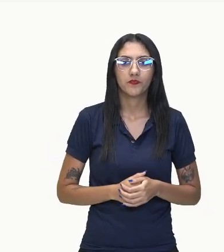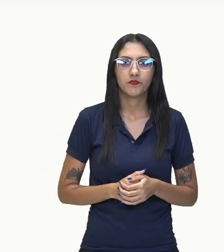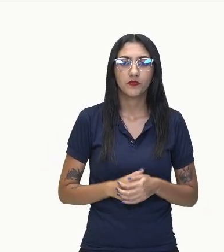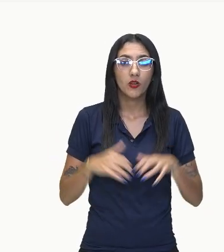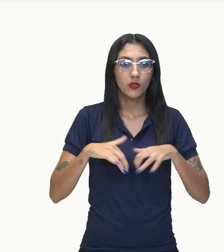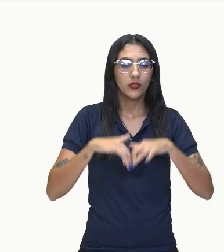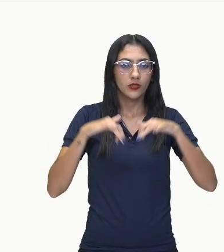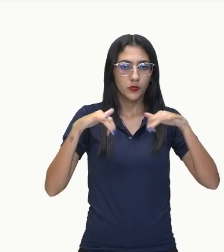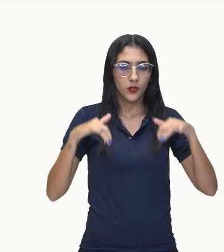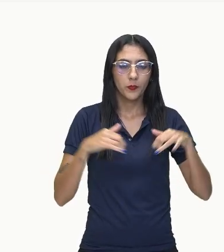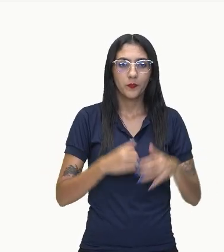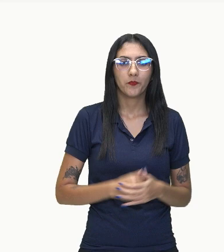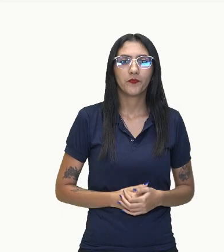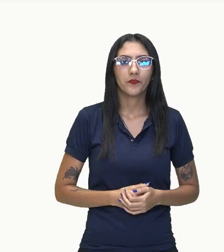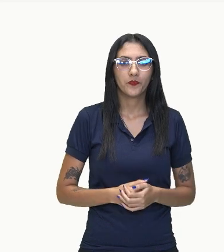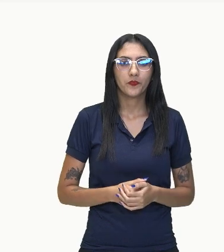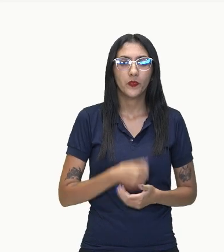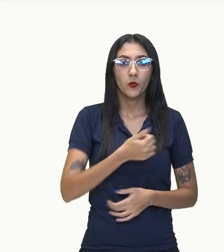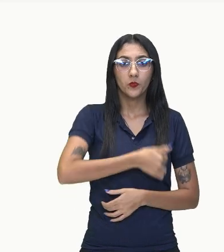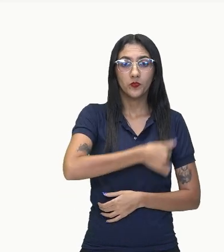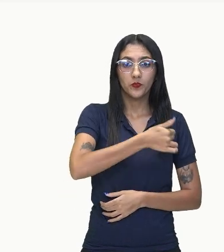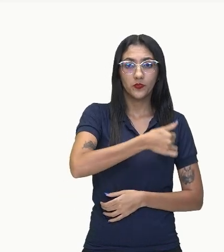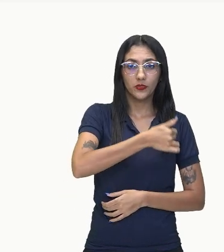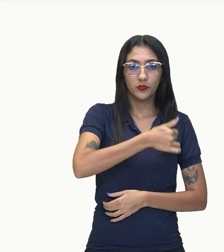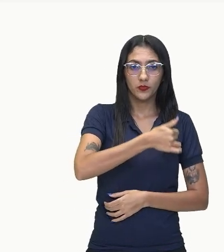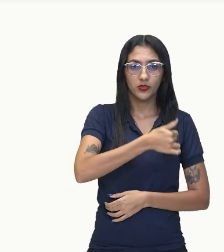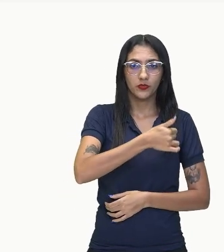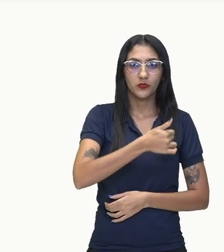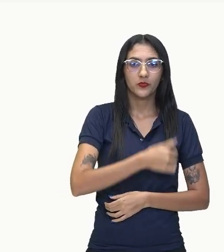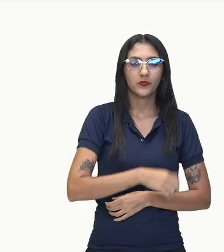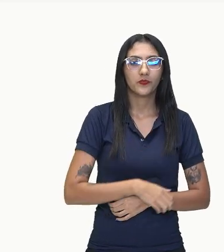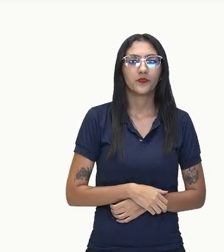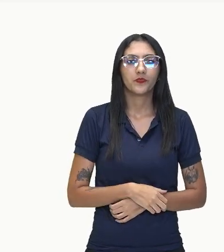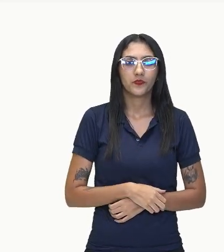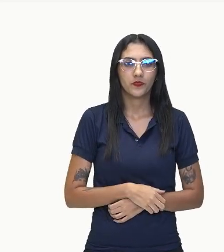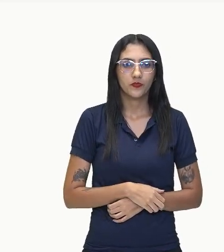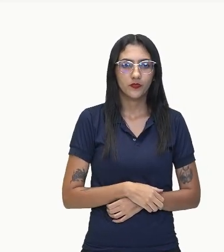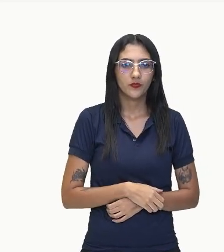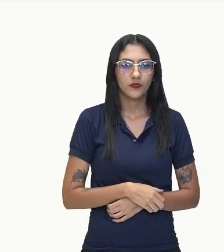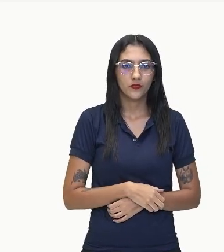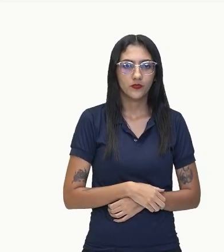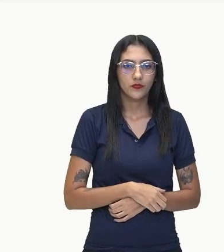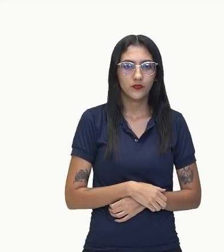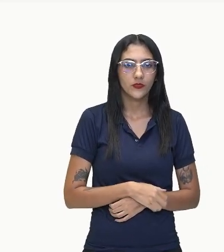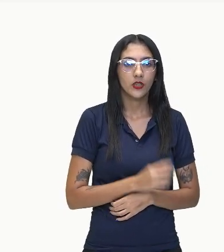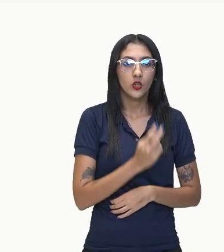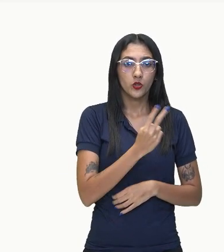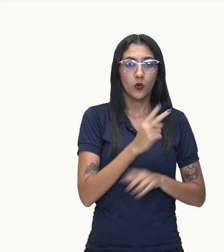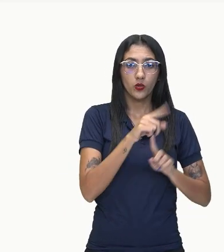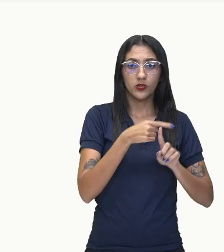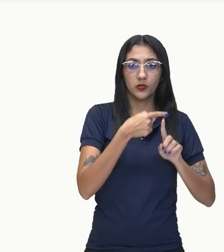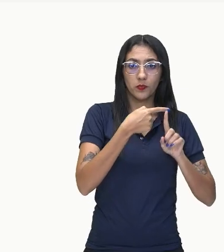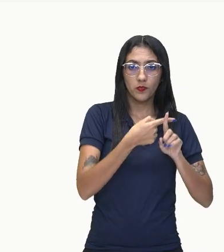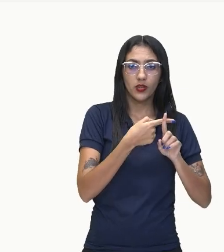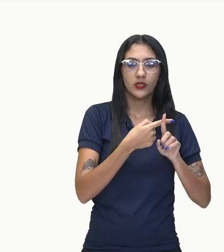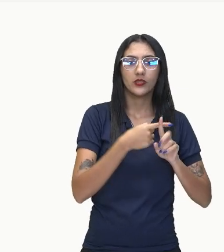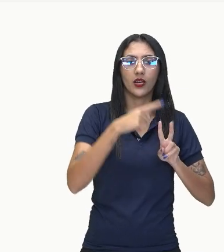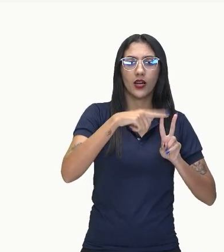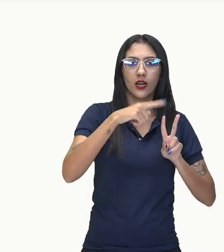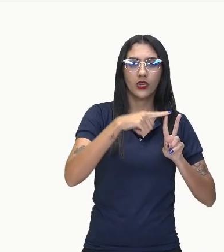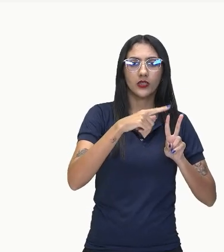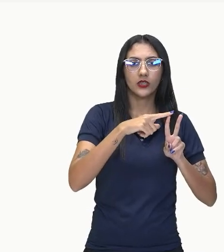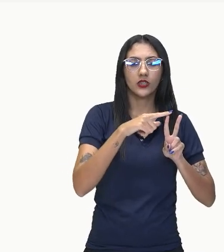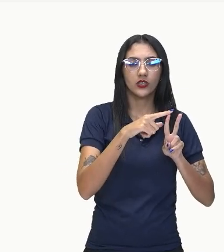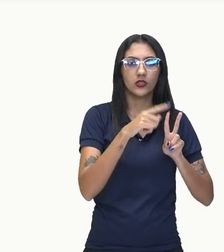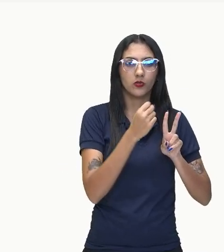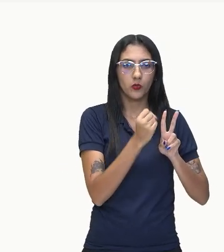separa. O primeiro zero vai ser 2 mais raiz de 8 sobre 2. E o segundo